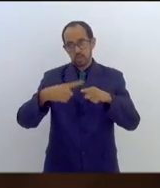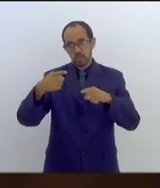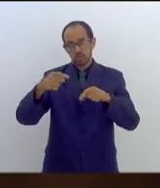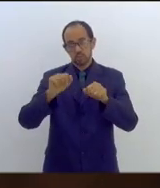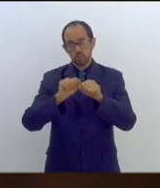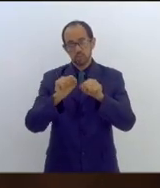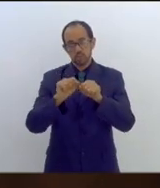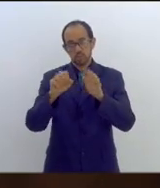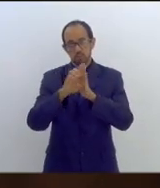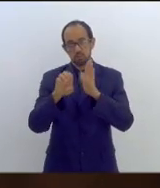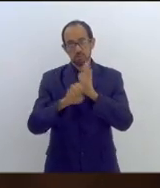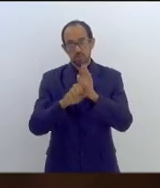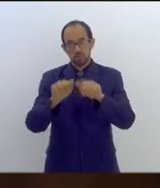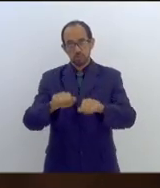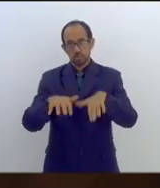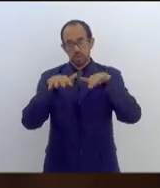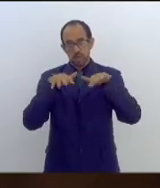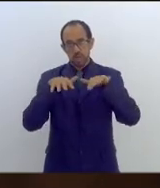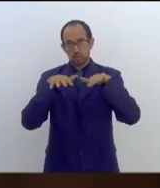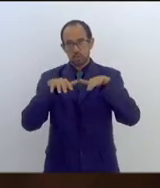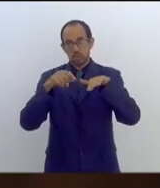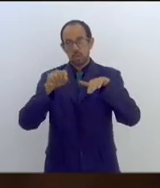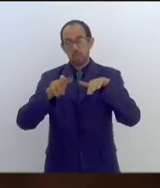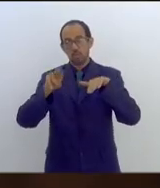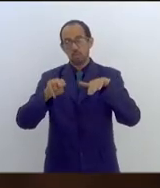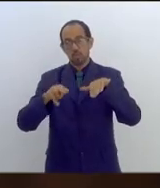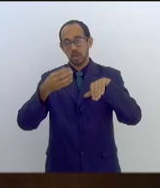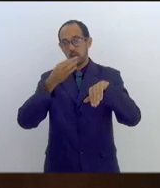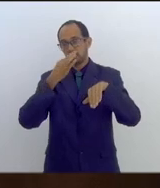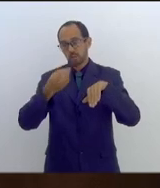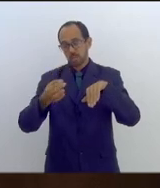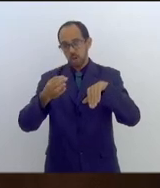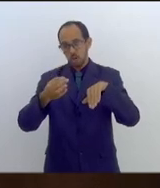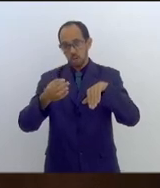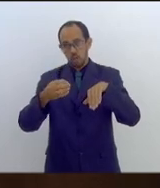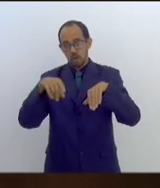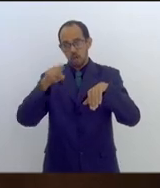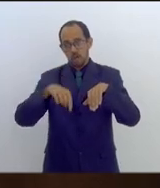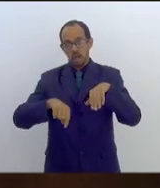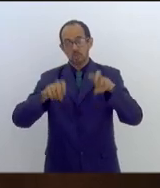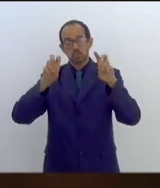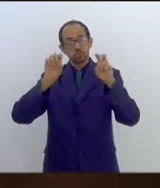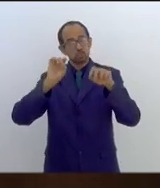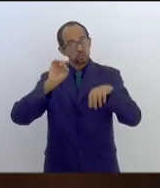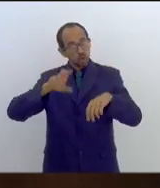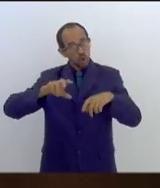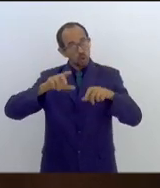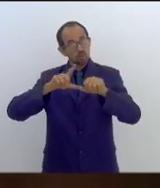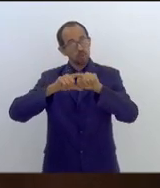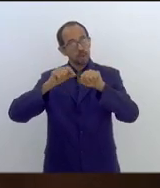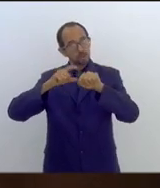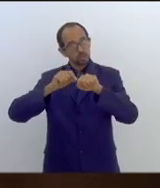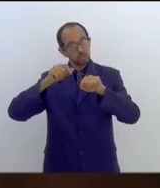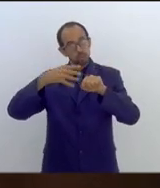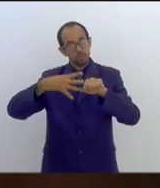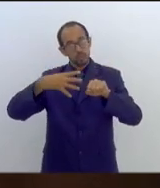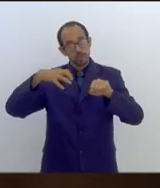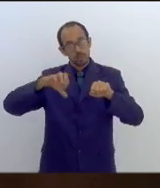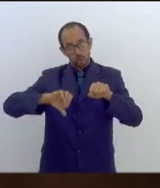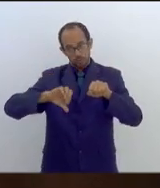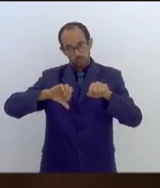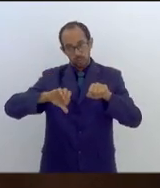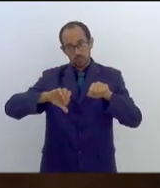de plenário. Eu vou dar o parecer só quanto ao artigo 49.